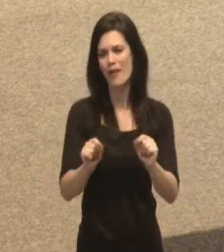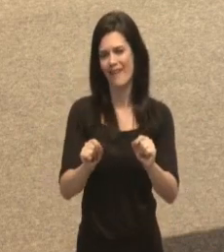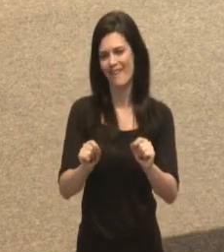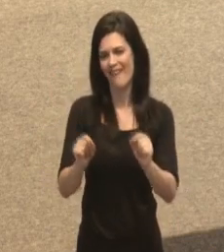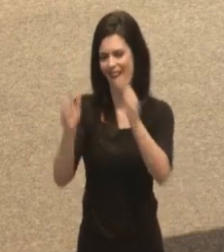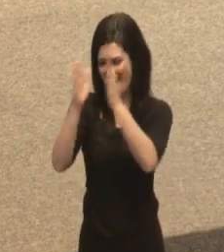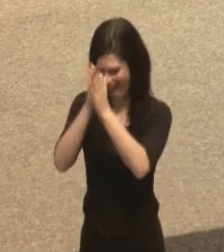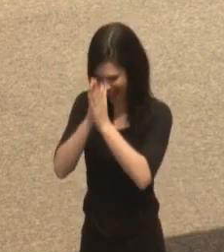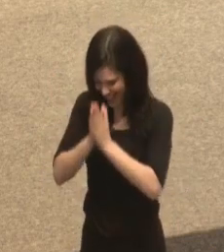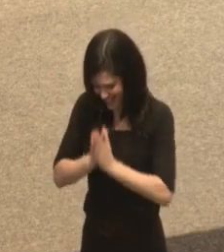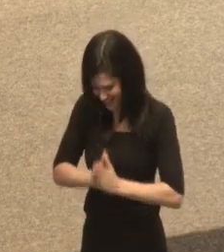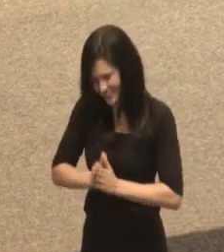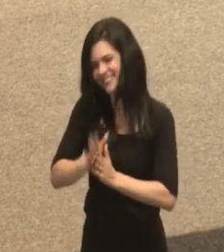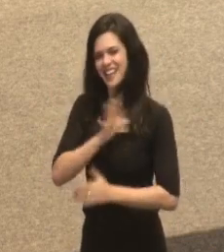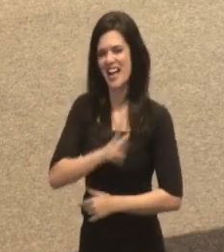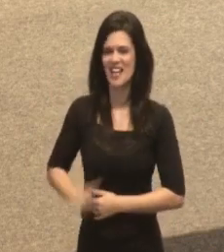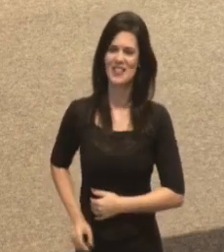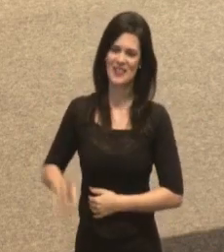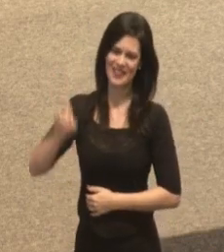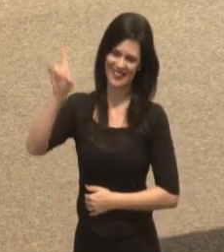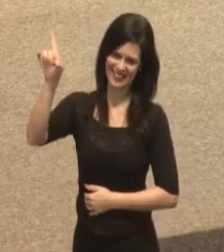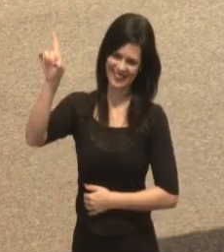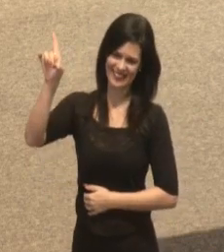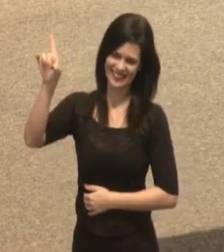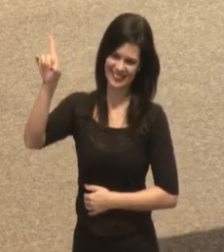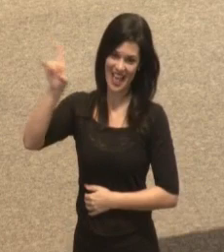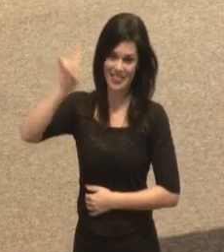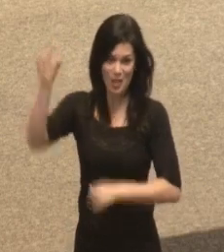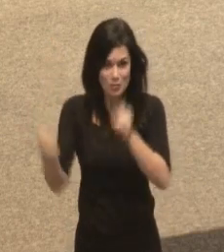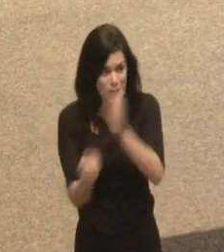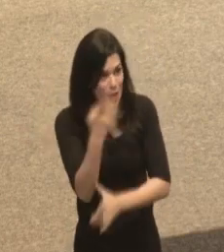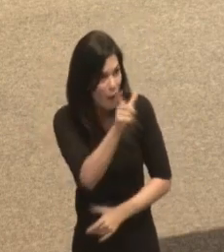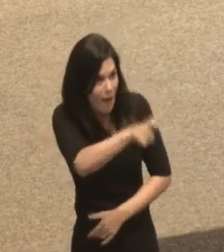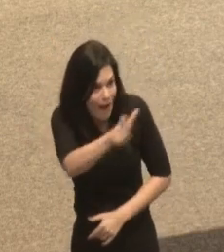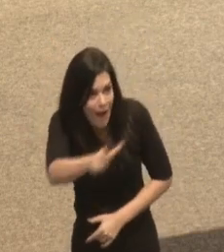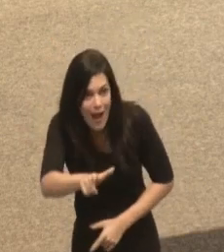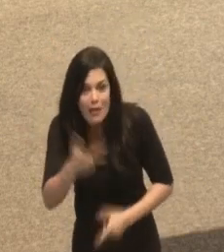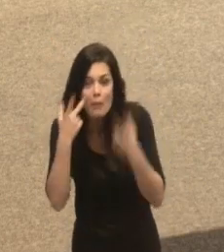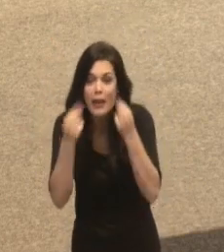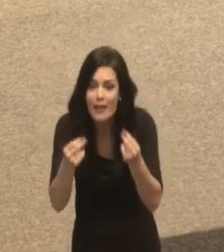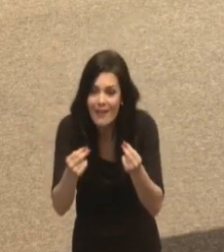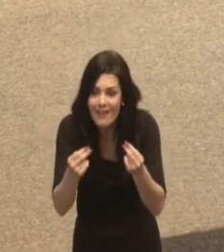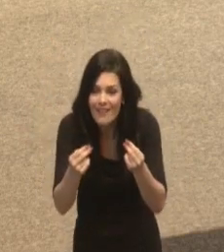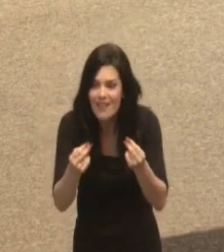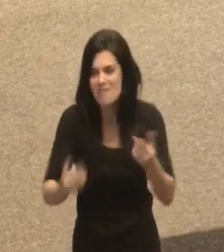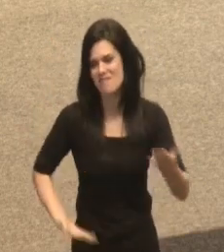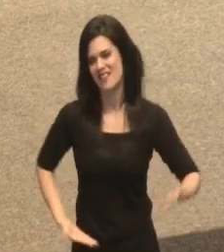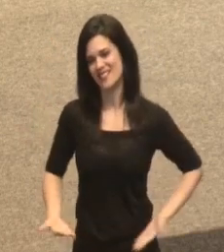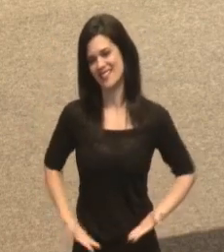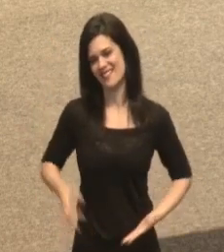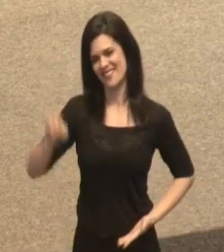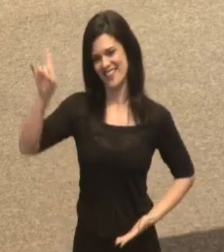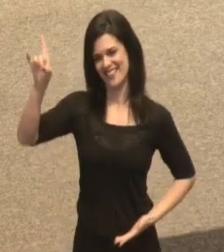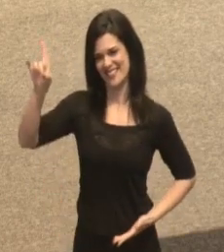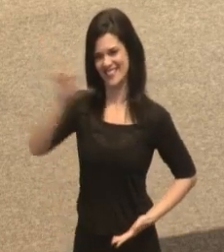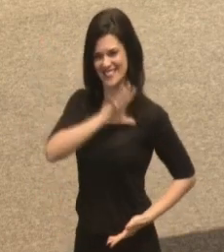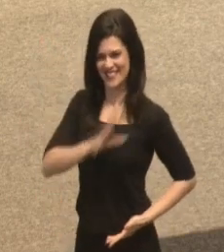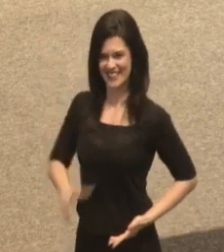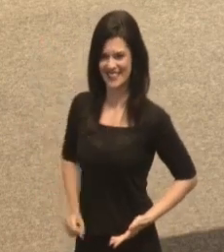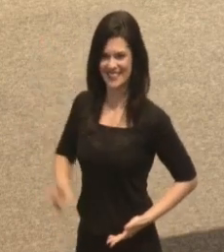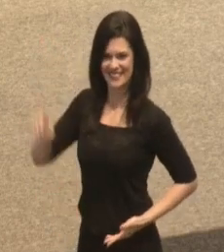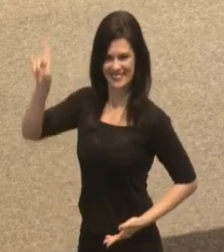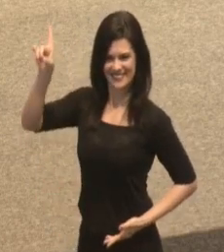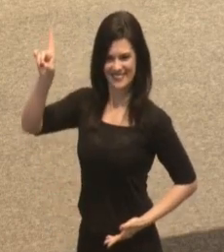glorificar o nosso Deus. Nós fomos criados para isso. A nossa alma, ela encontra a plenitude